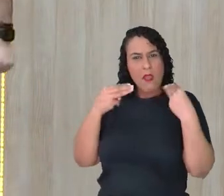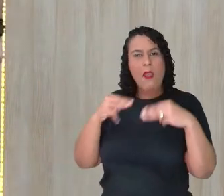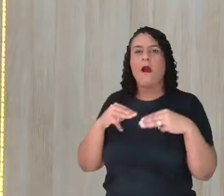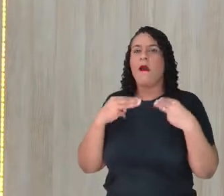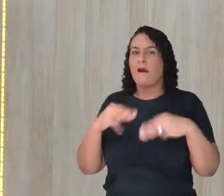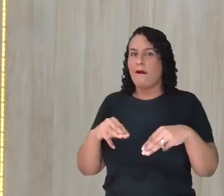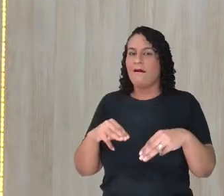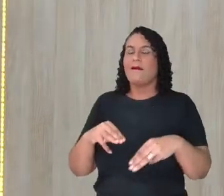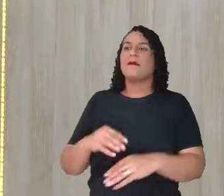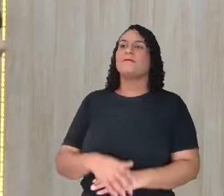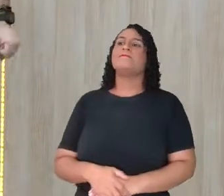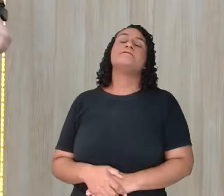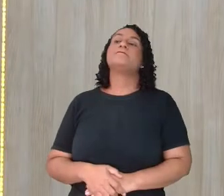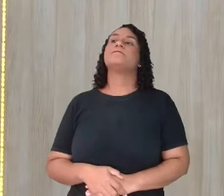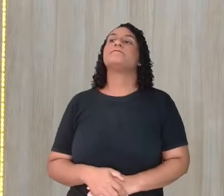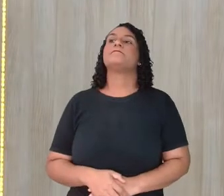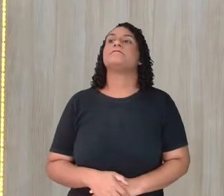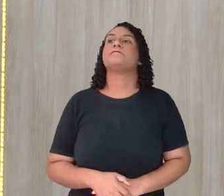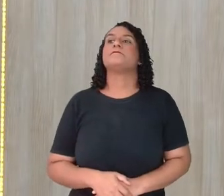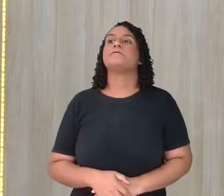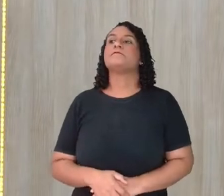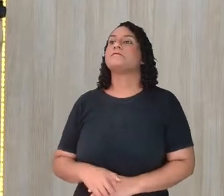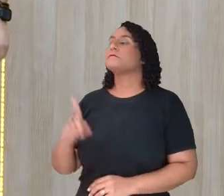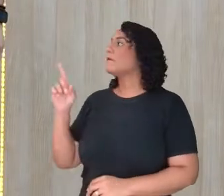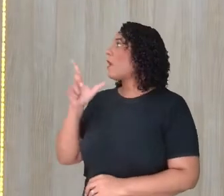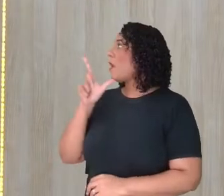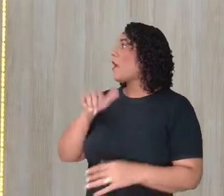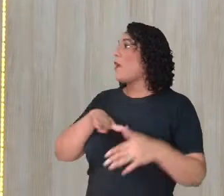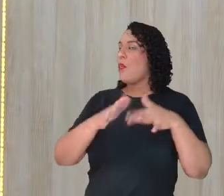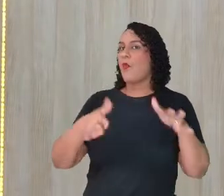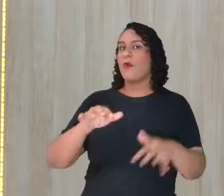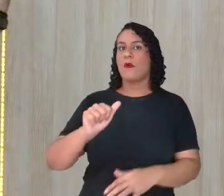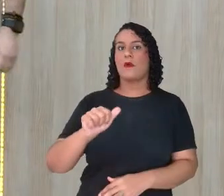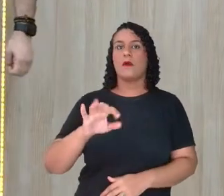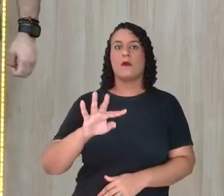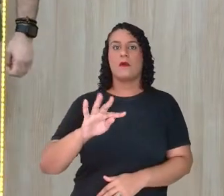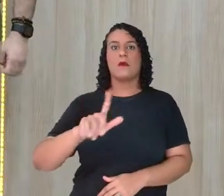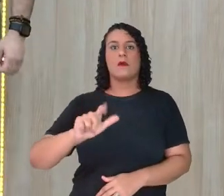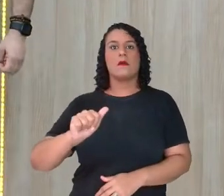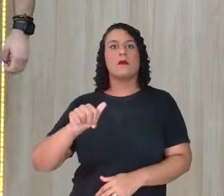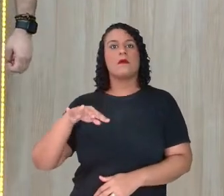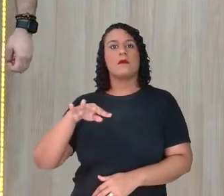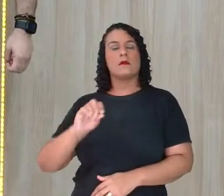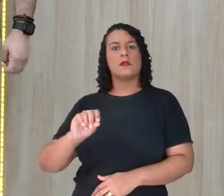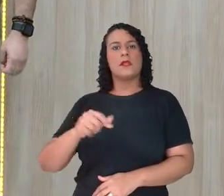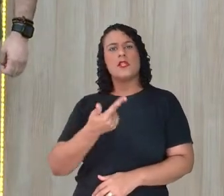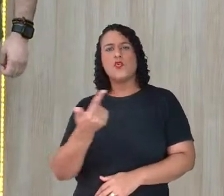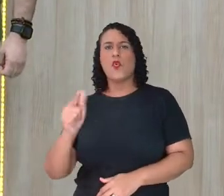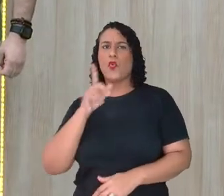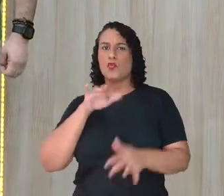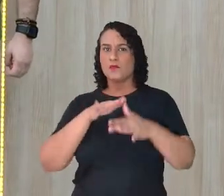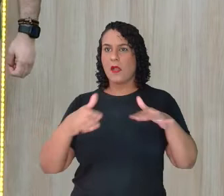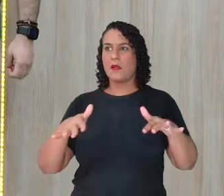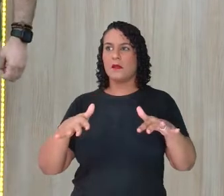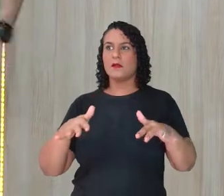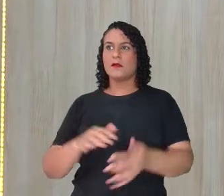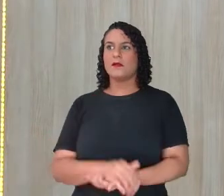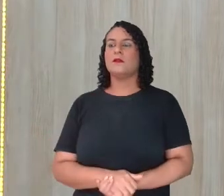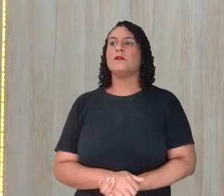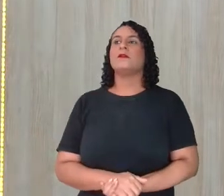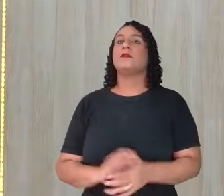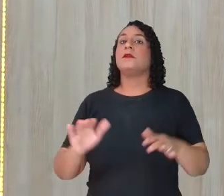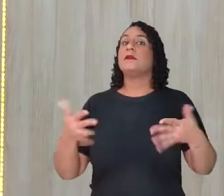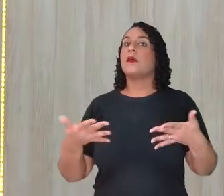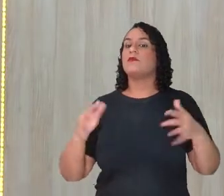Então, vê só, professor. Aqui a gente tem o Oceano Atlântico. Ok. E aqui a gente tem outro oceano, né? Nesse